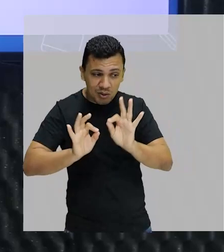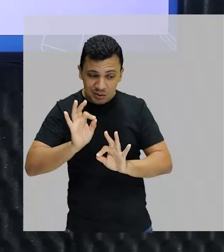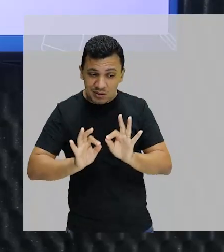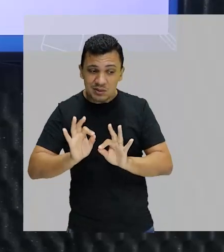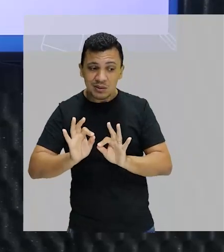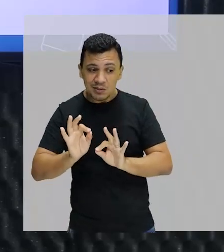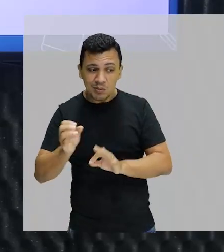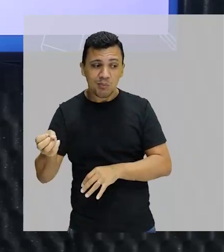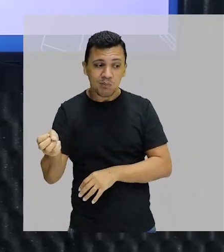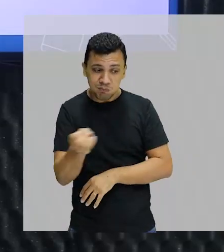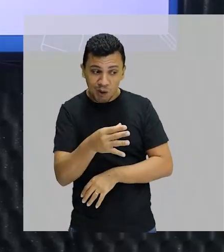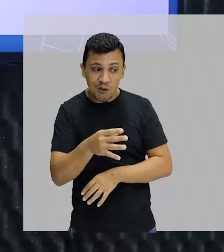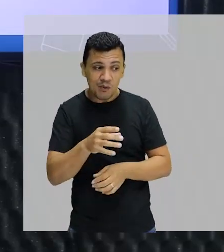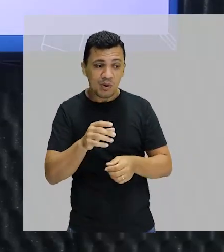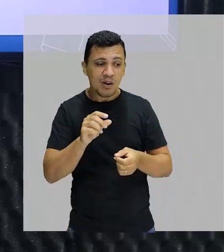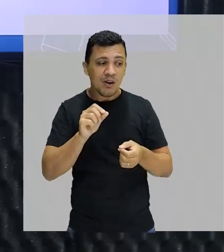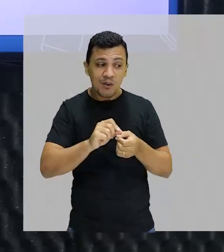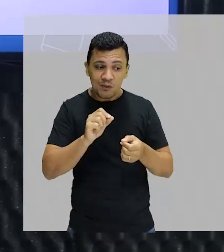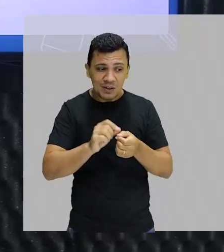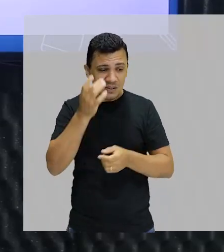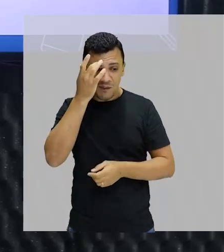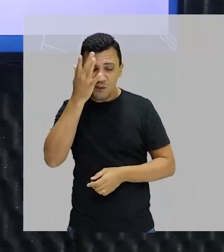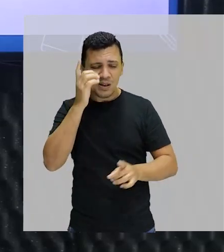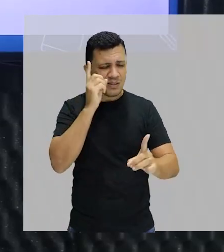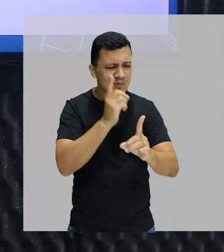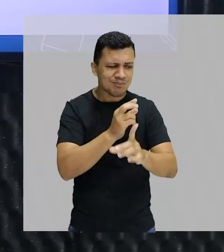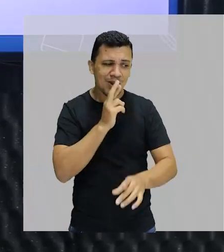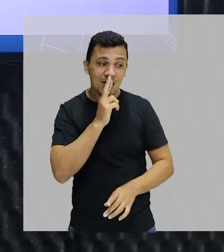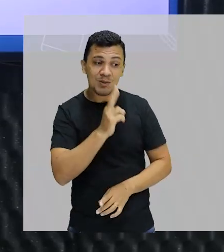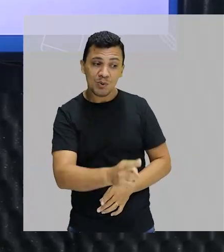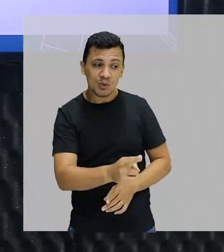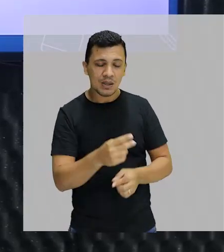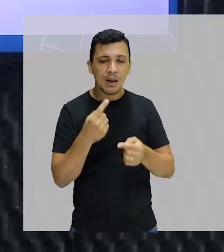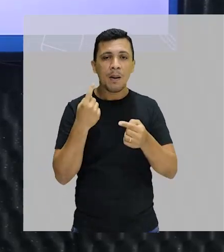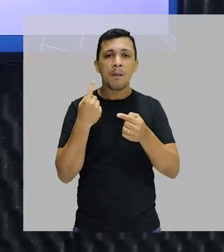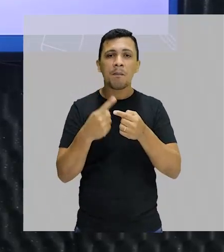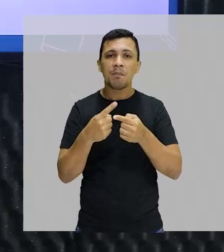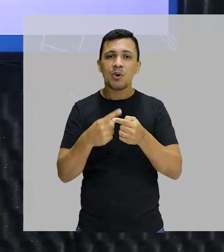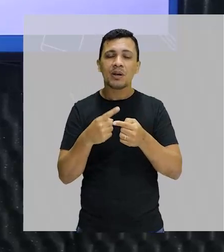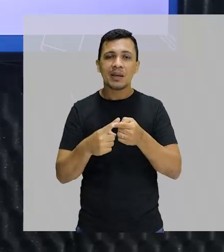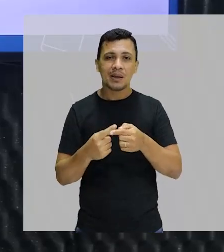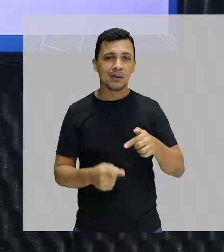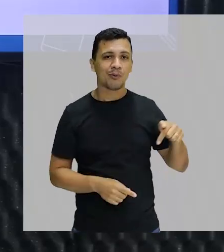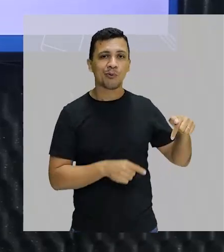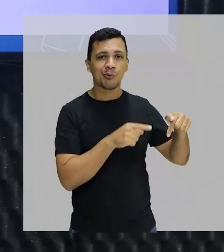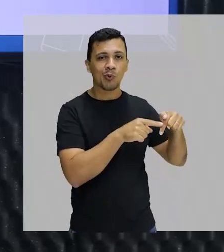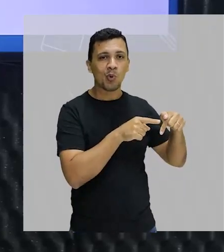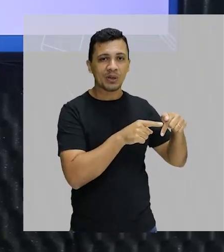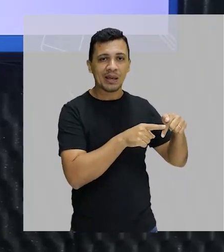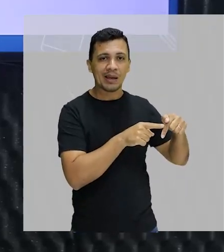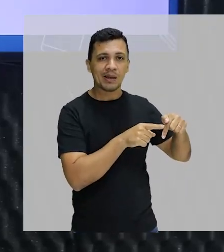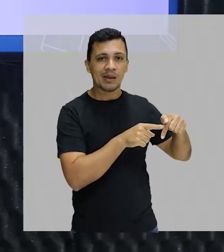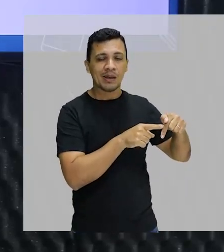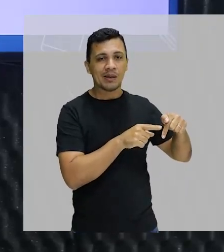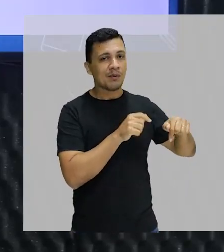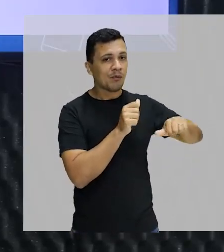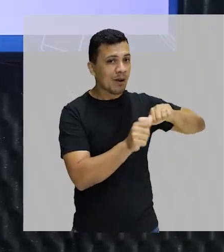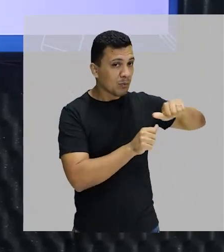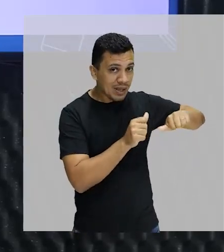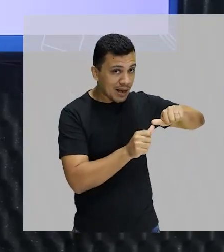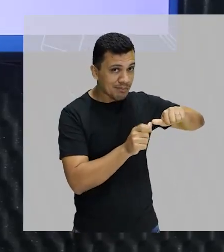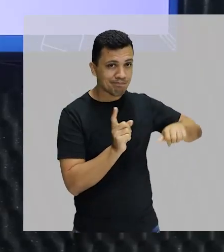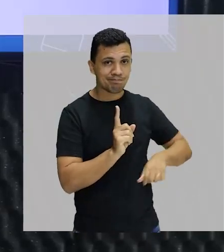que facilite, justamente porque a razão, nesse caso, para esses termos em PG, não vai ser alterada, tá